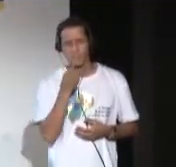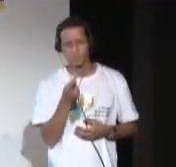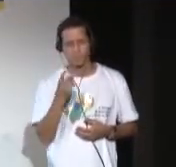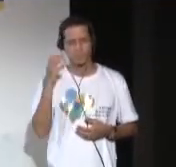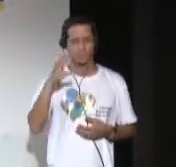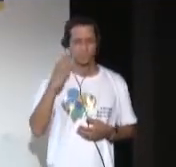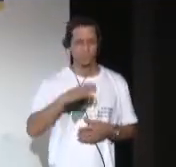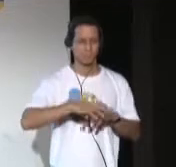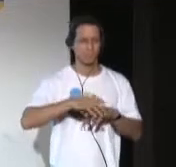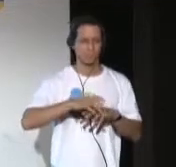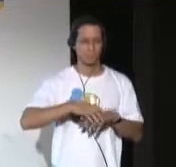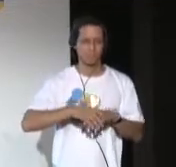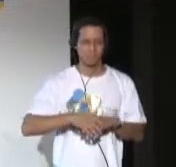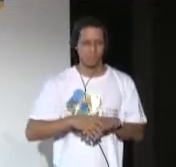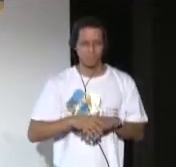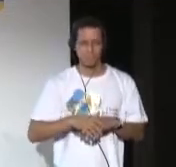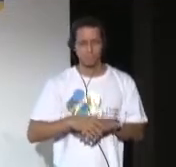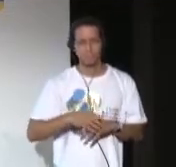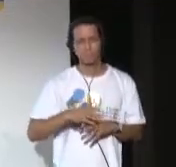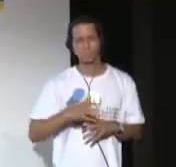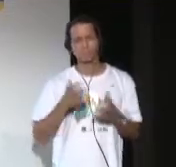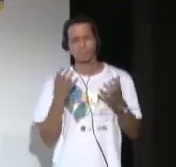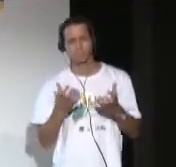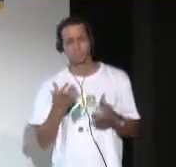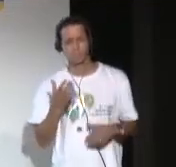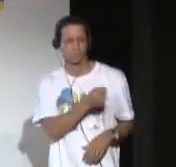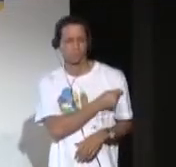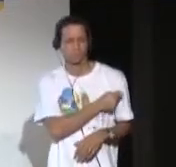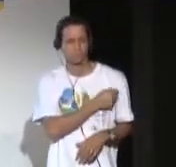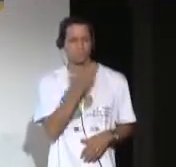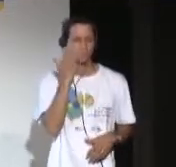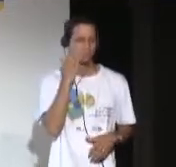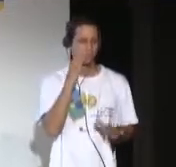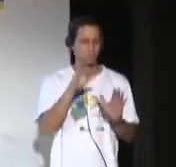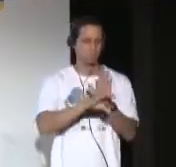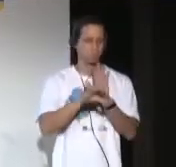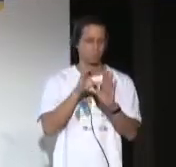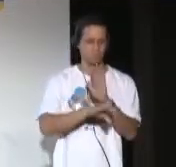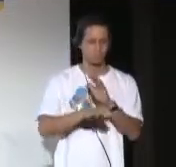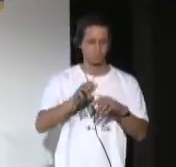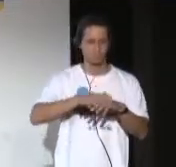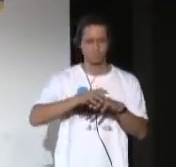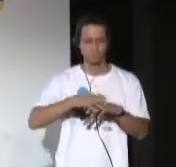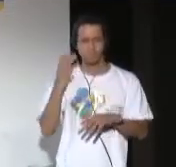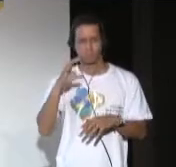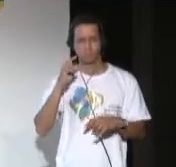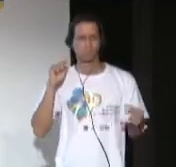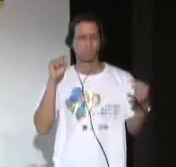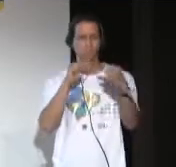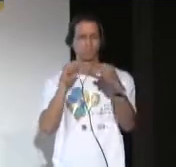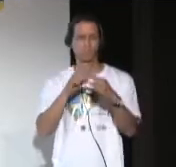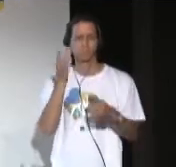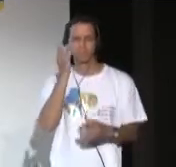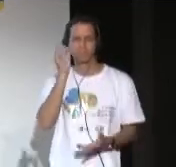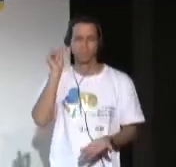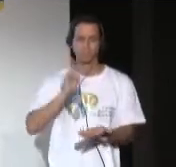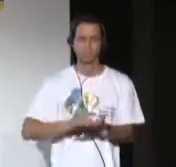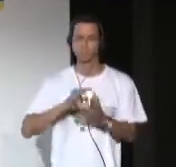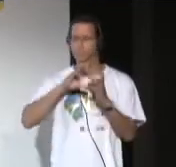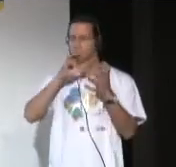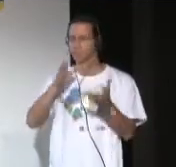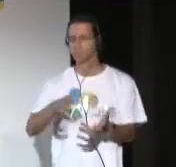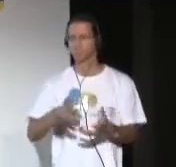PISA, nós trabalhamos em colaboração com Cambridge em muitos aspectos. E como é então que nós manejamos o